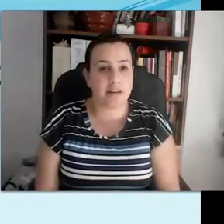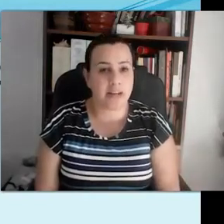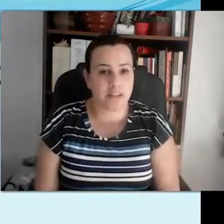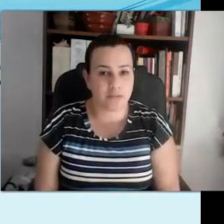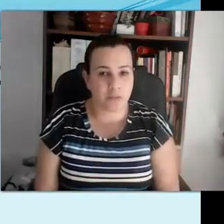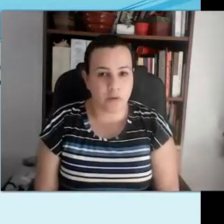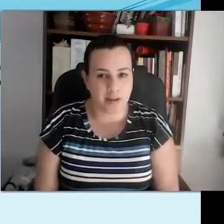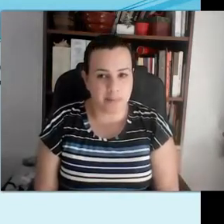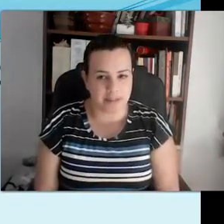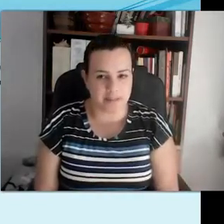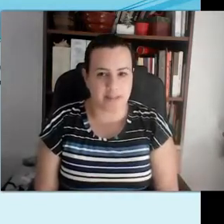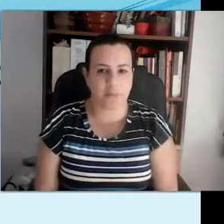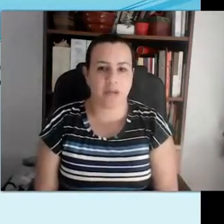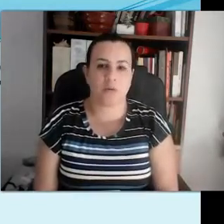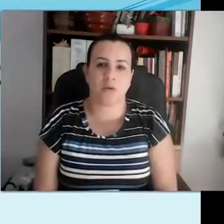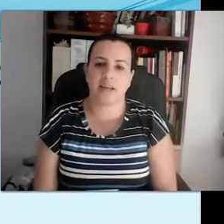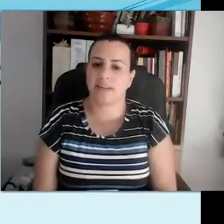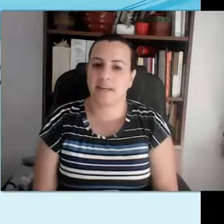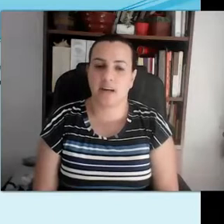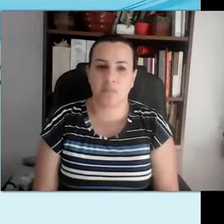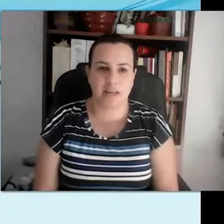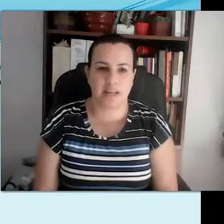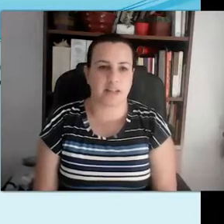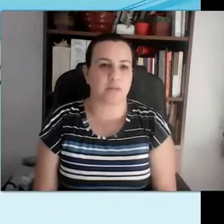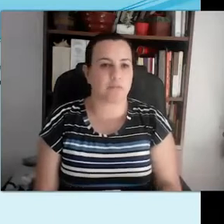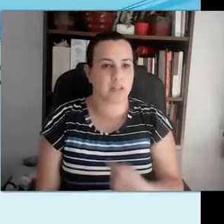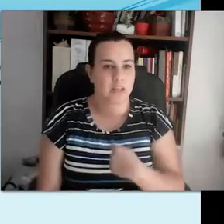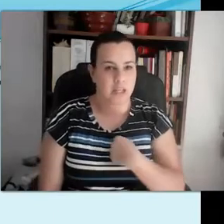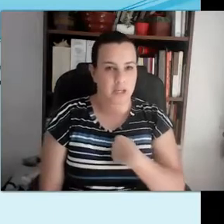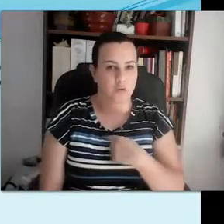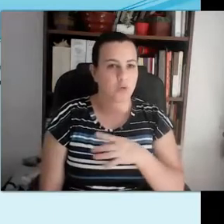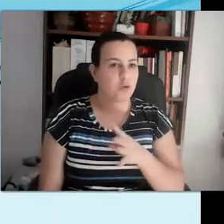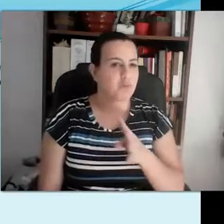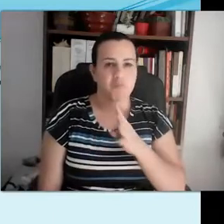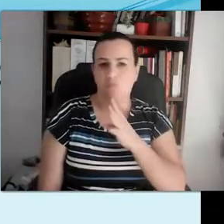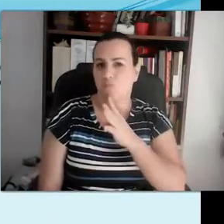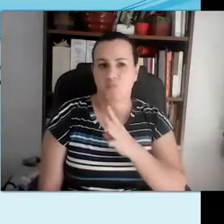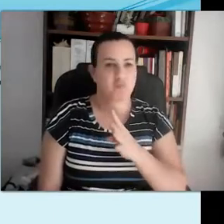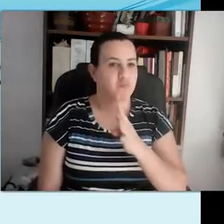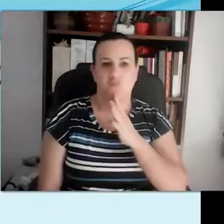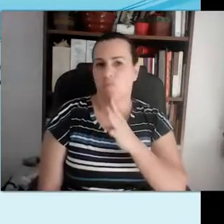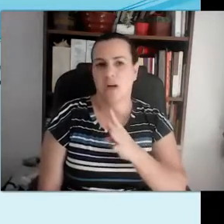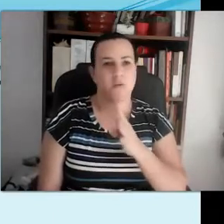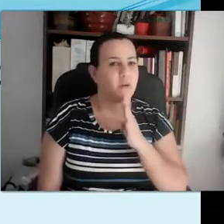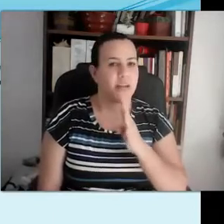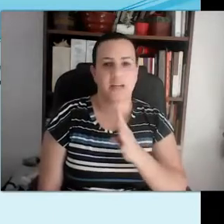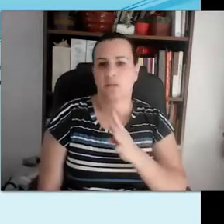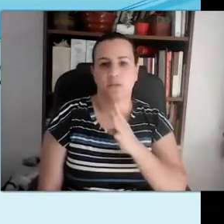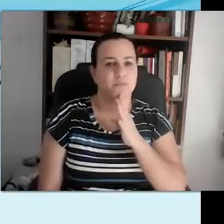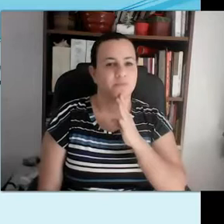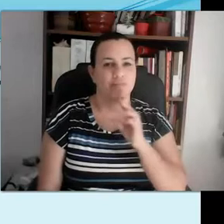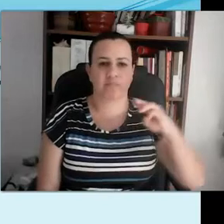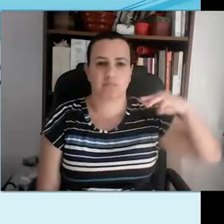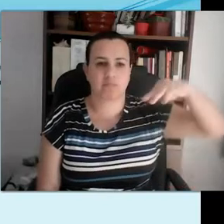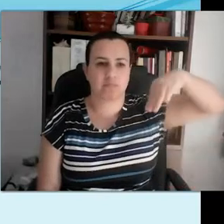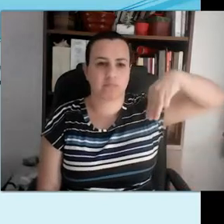Realizando o sinal negativo com a cabeça. Então, eu conhecer não Maria. Então, eu não